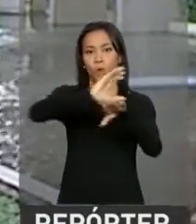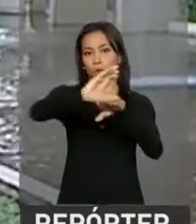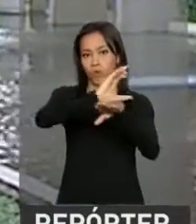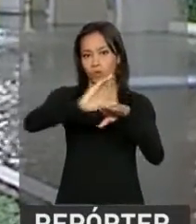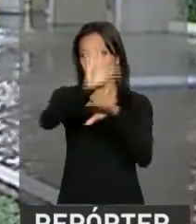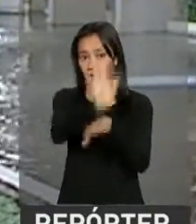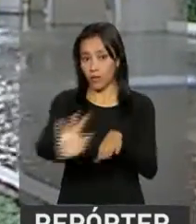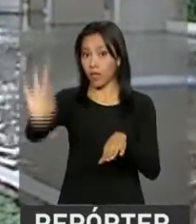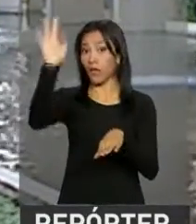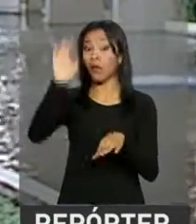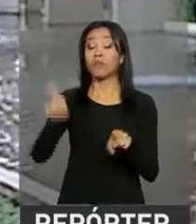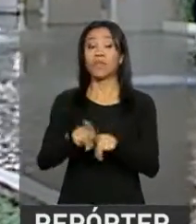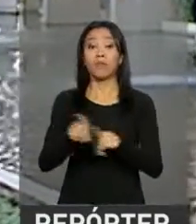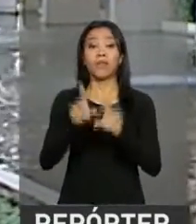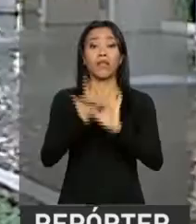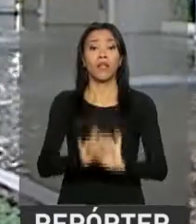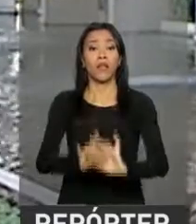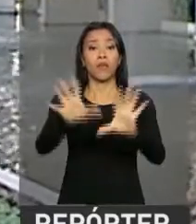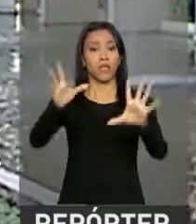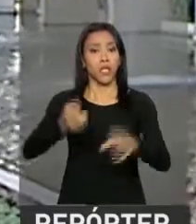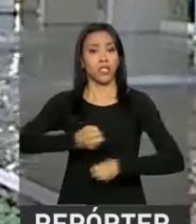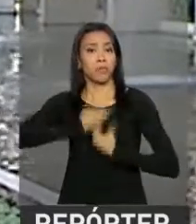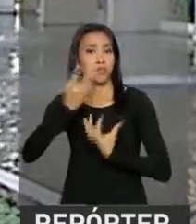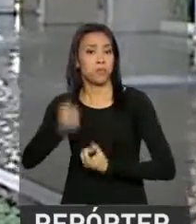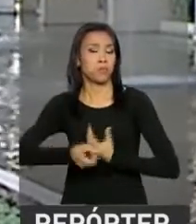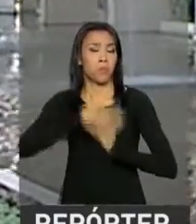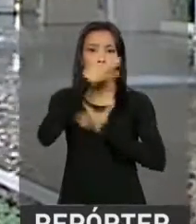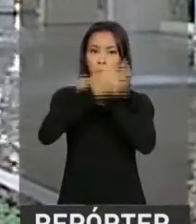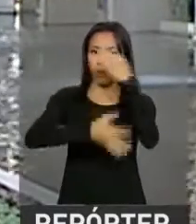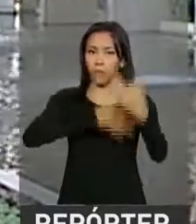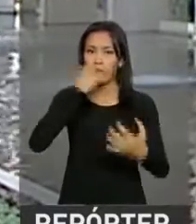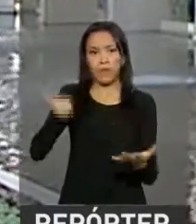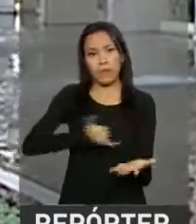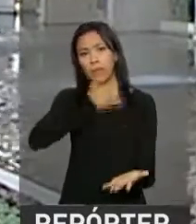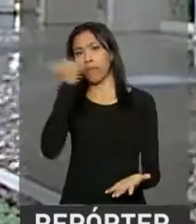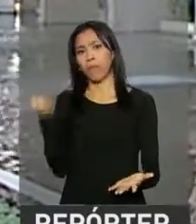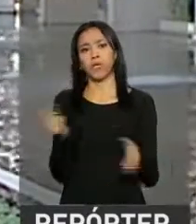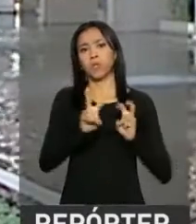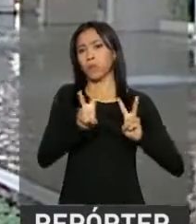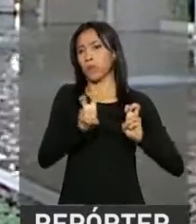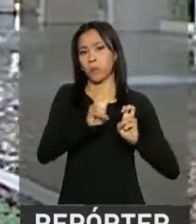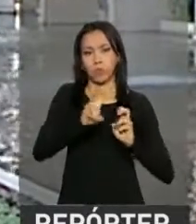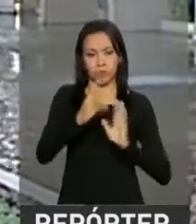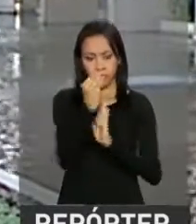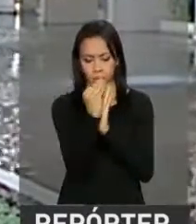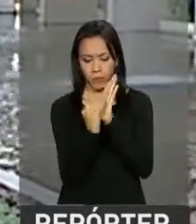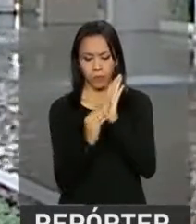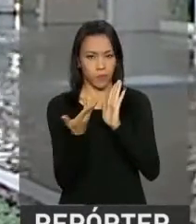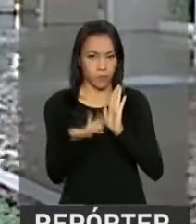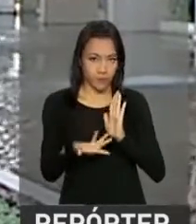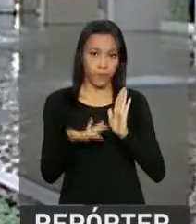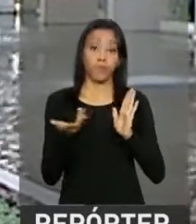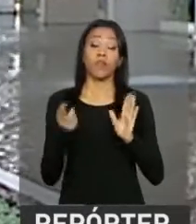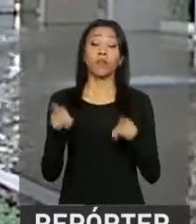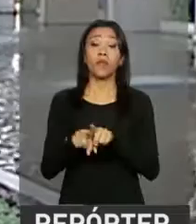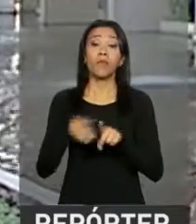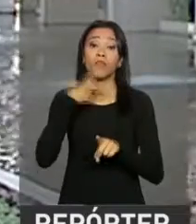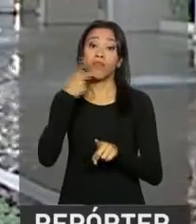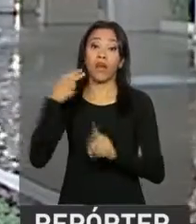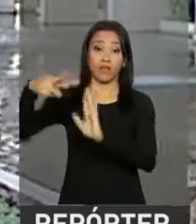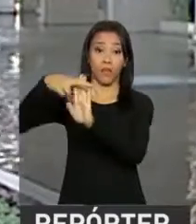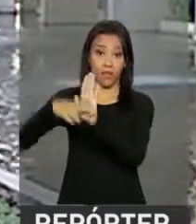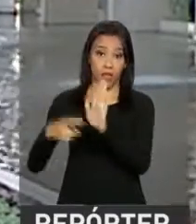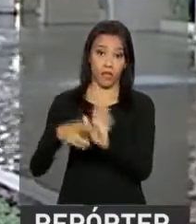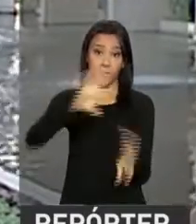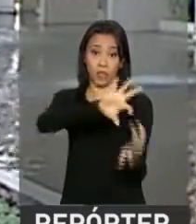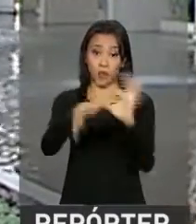direito à liberdade de expressão independentemente do conteúdo mas ministério da justiça lembra que o regulamento das olimpíadas